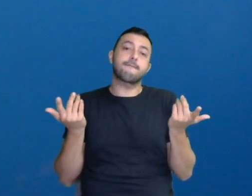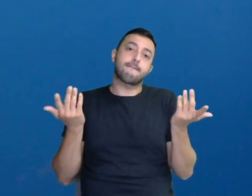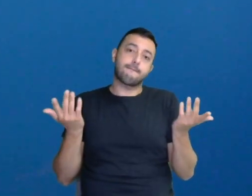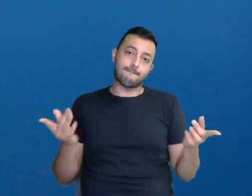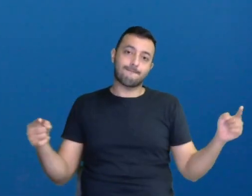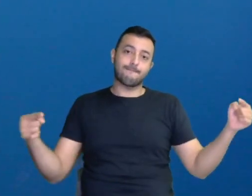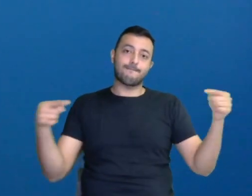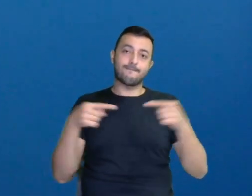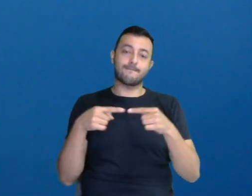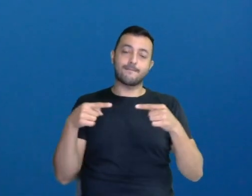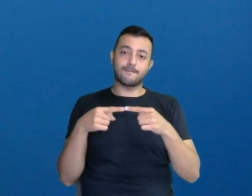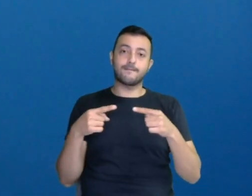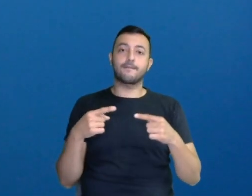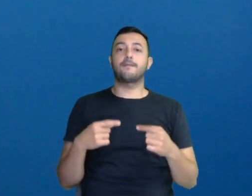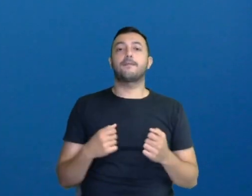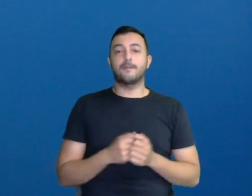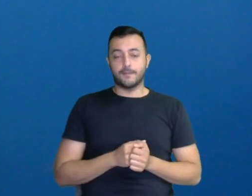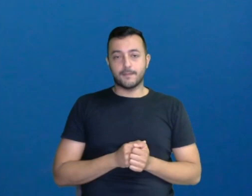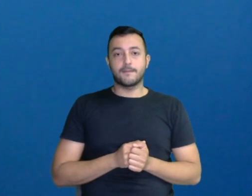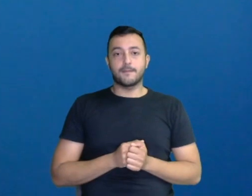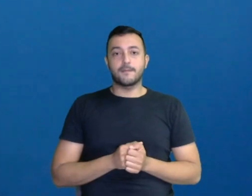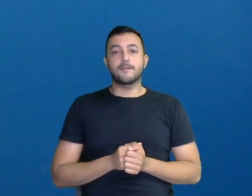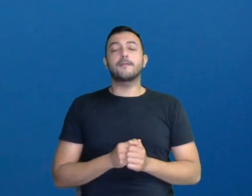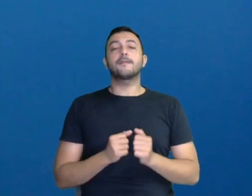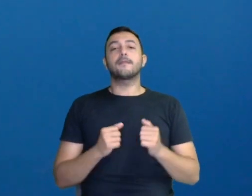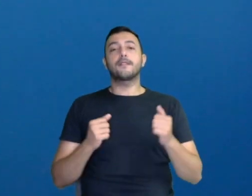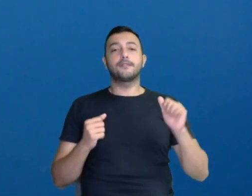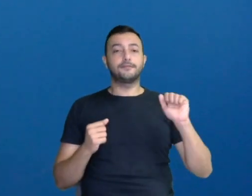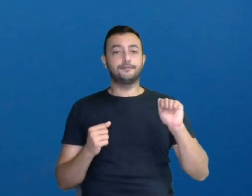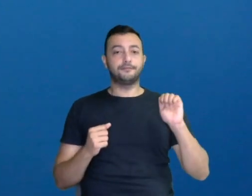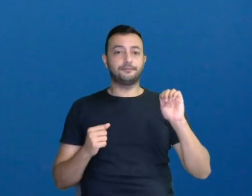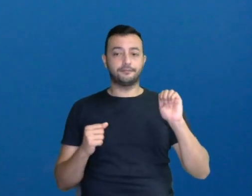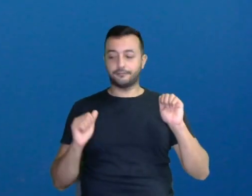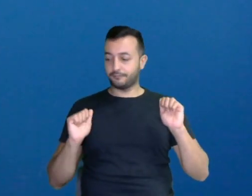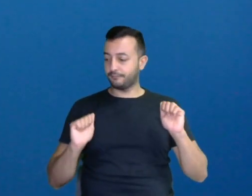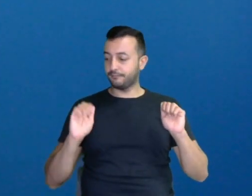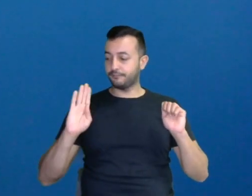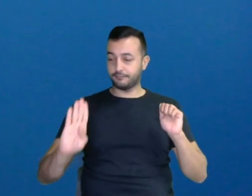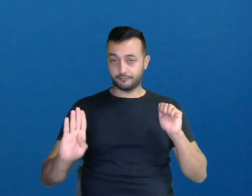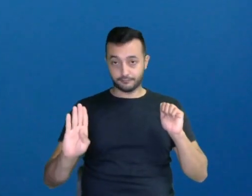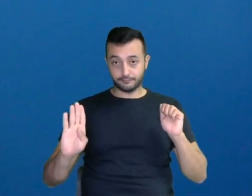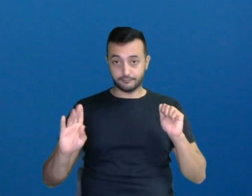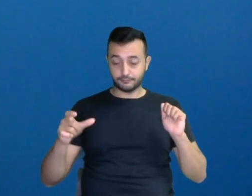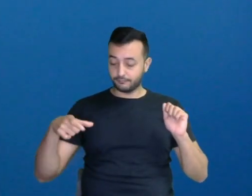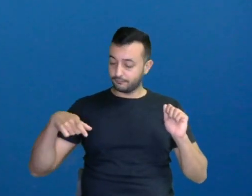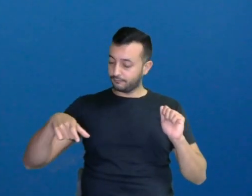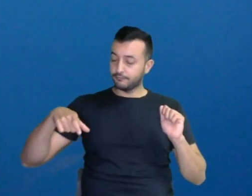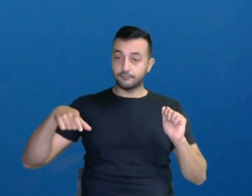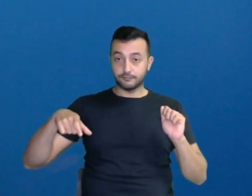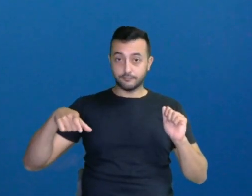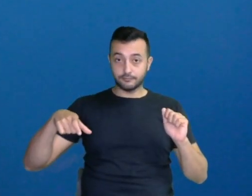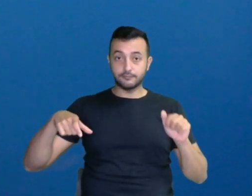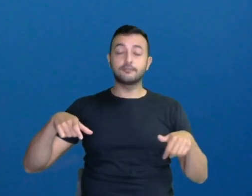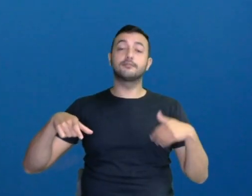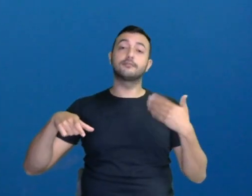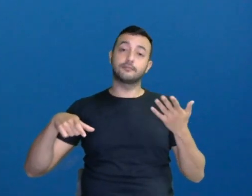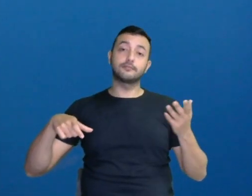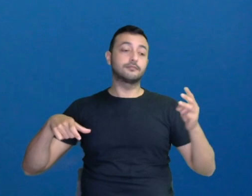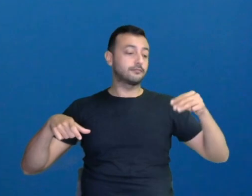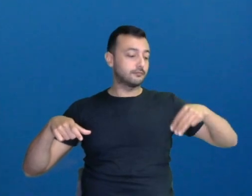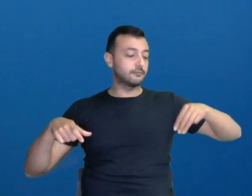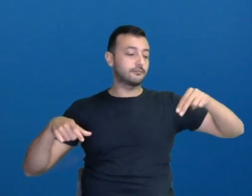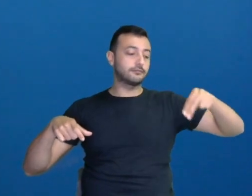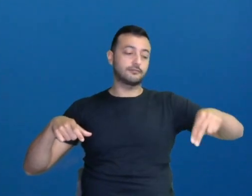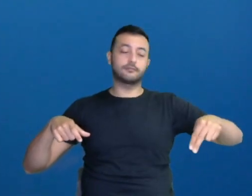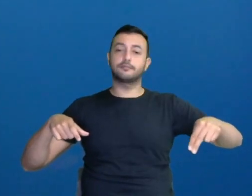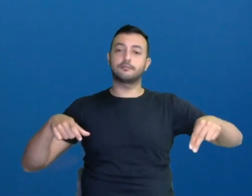transversal associados a esses dois que a gente tomou. AB é esse pedacinho, ó. Do outro lado, então, a gente tem MN,